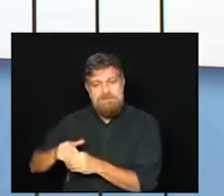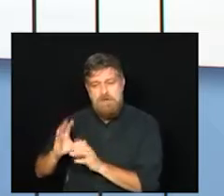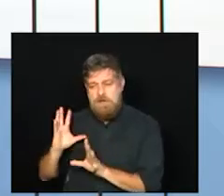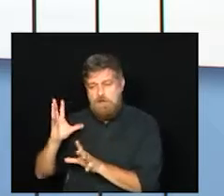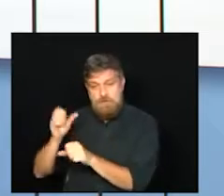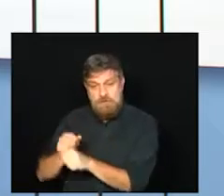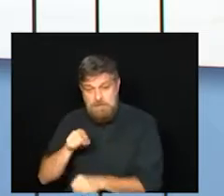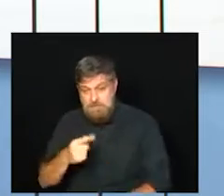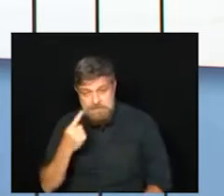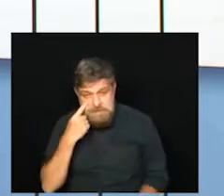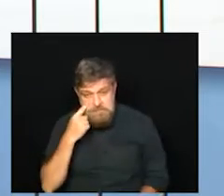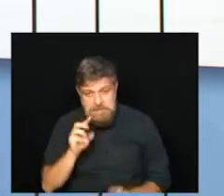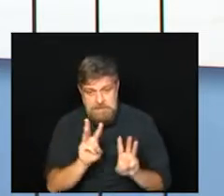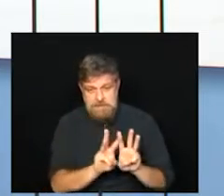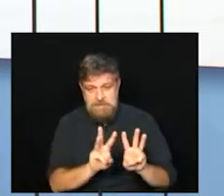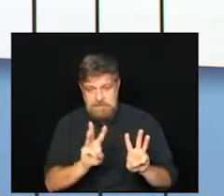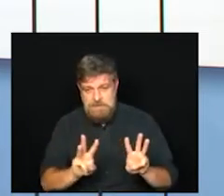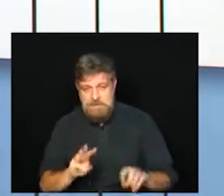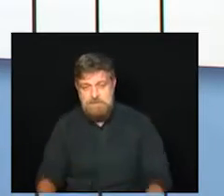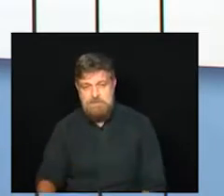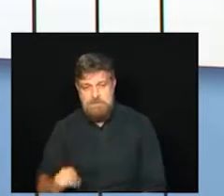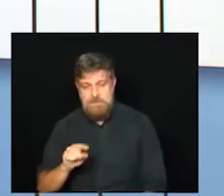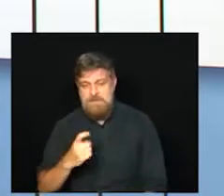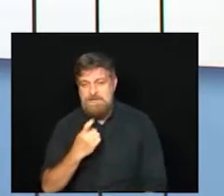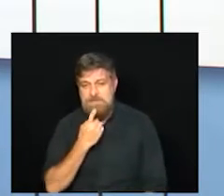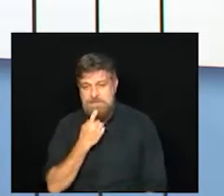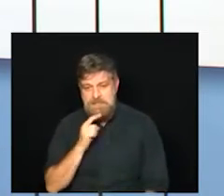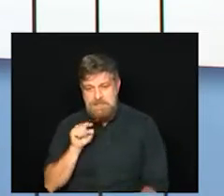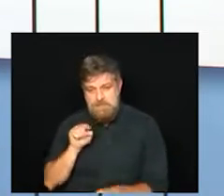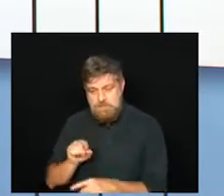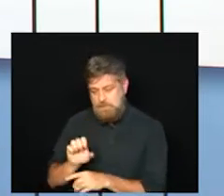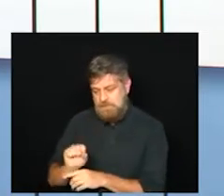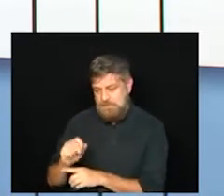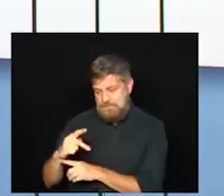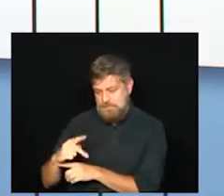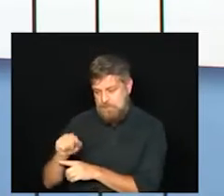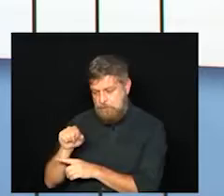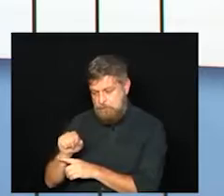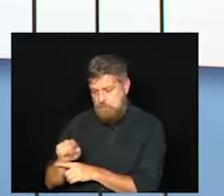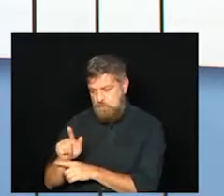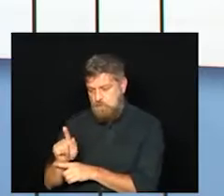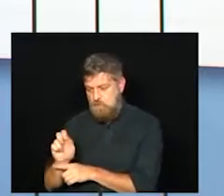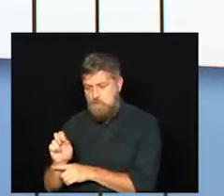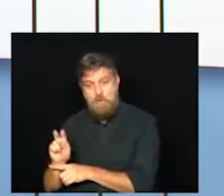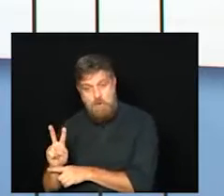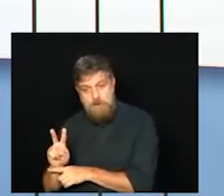você confere no www.campinas.sp.gov.br.